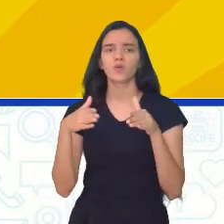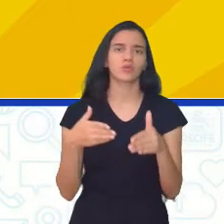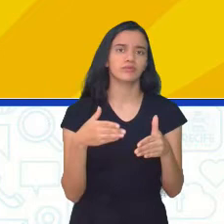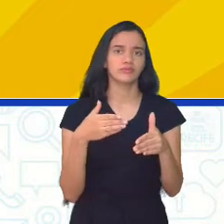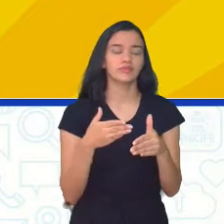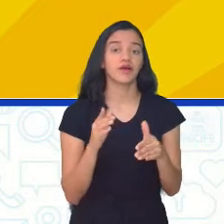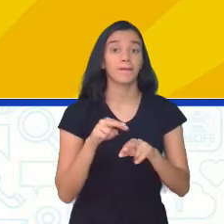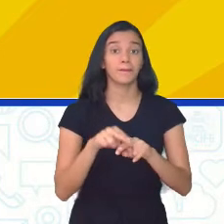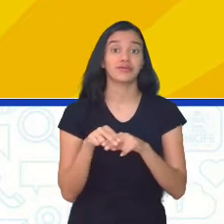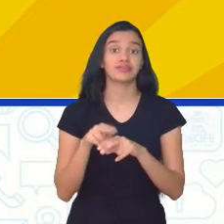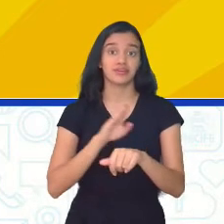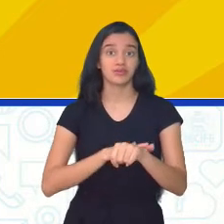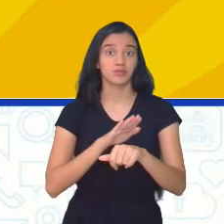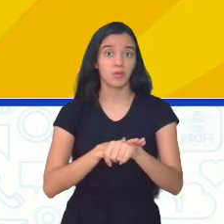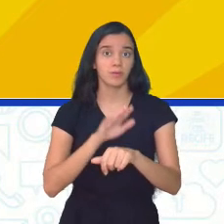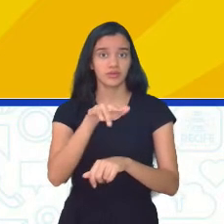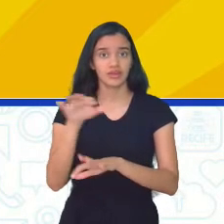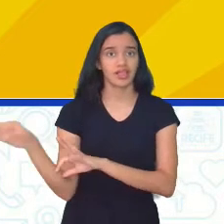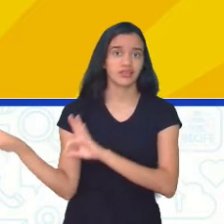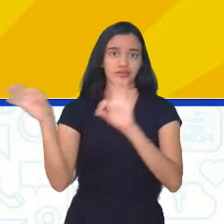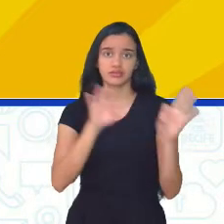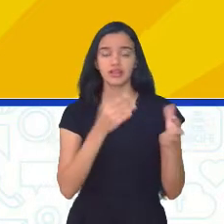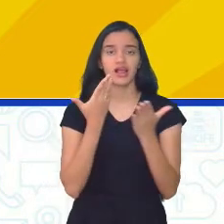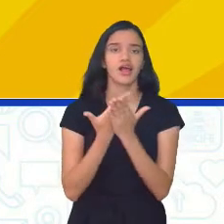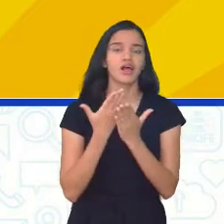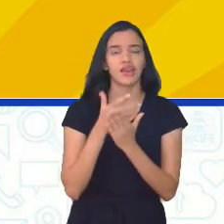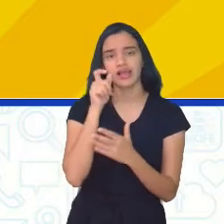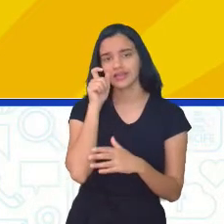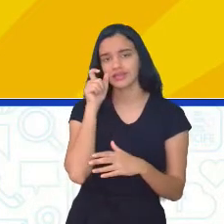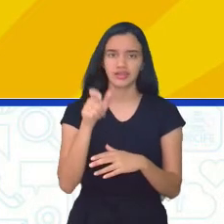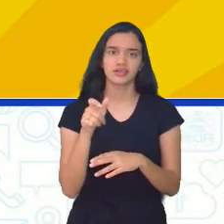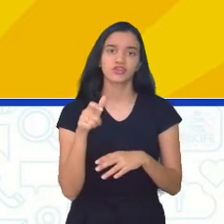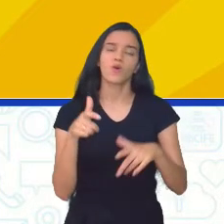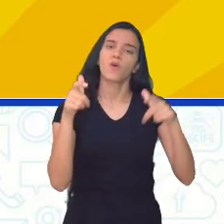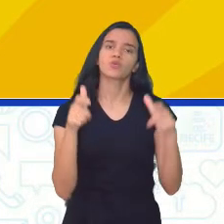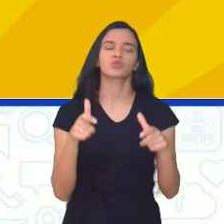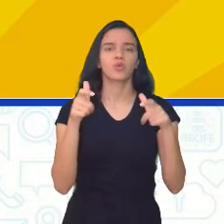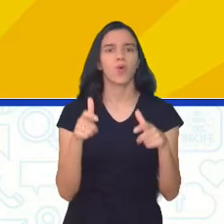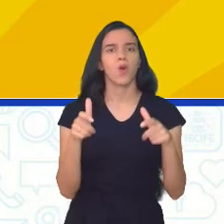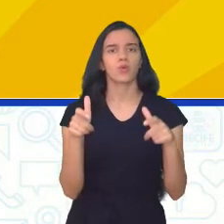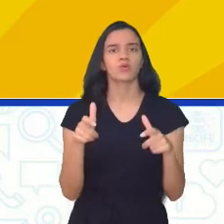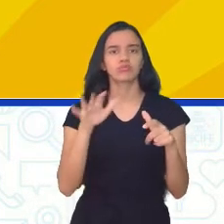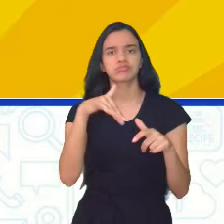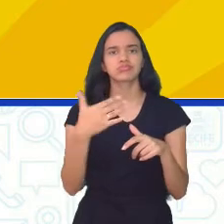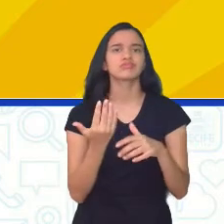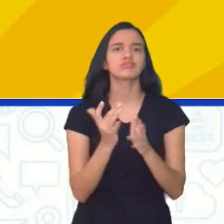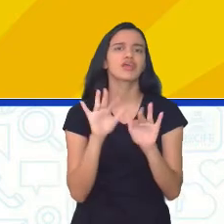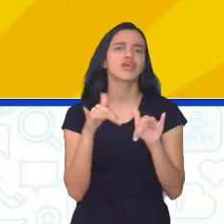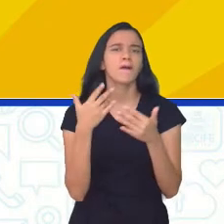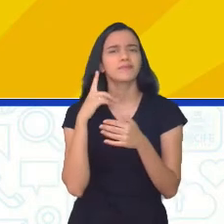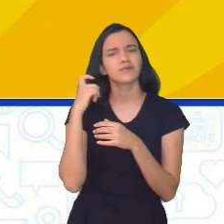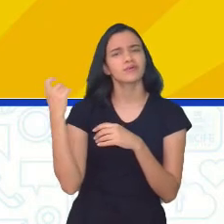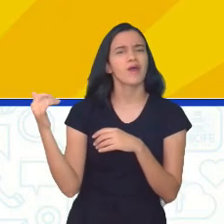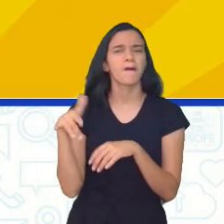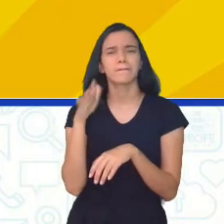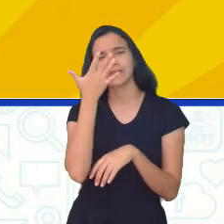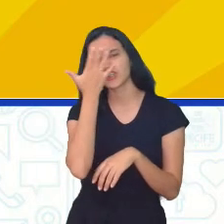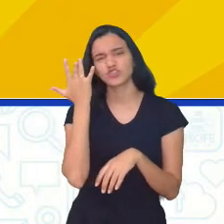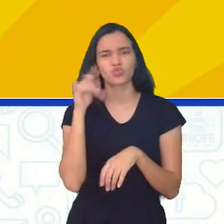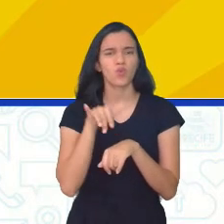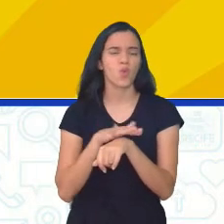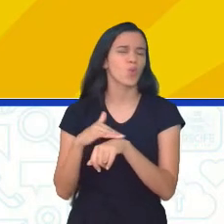Por isso que nesse momento que você está assistindo a aula, é bem interessante estar num local onde não tenha muito ruído, onde não tenha gente